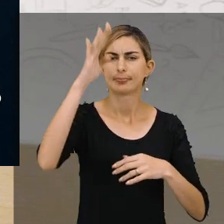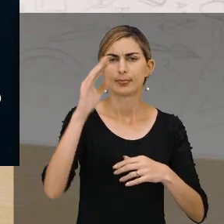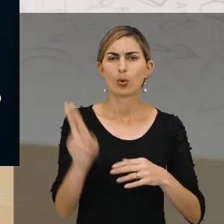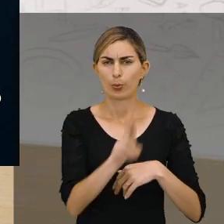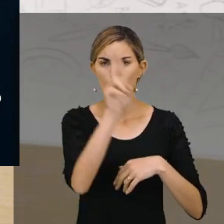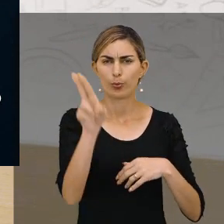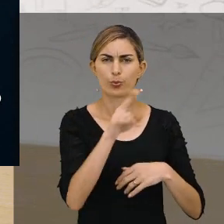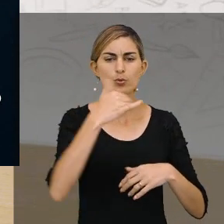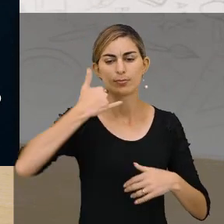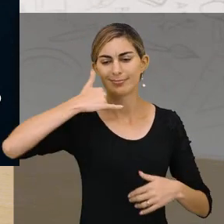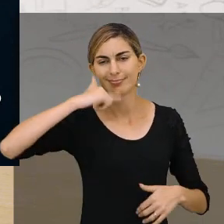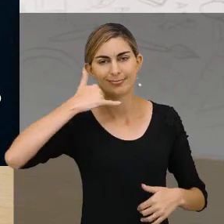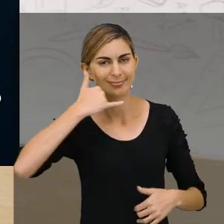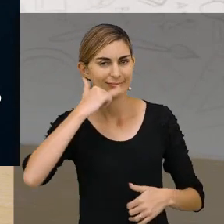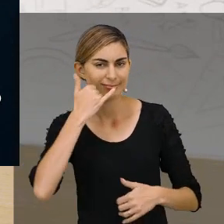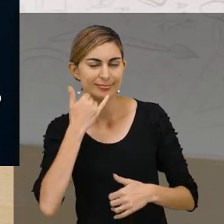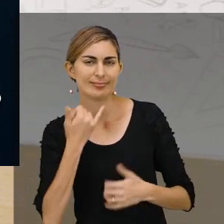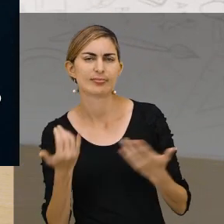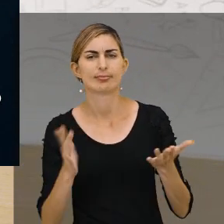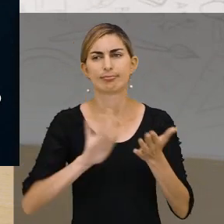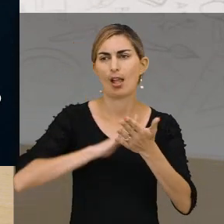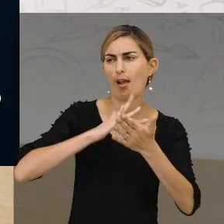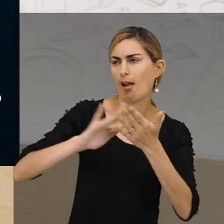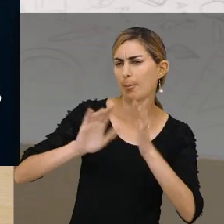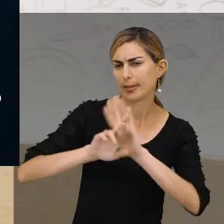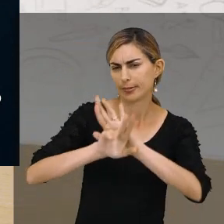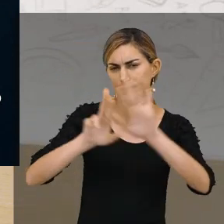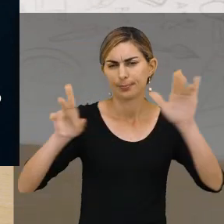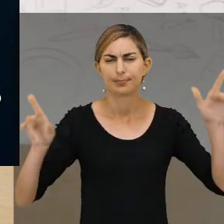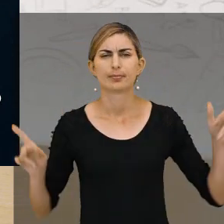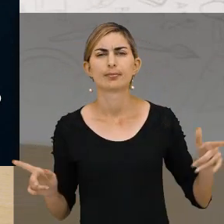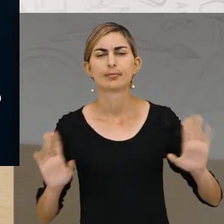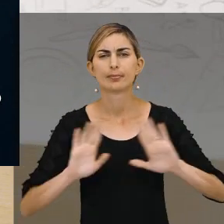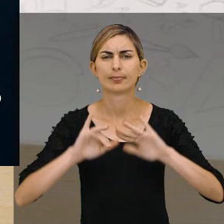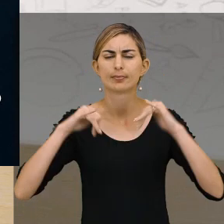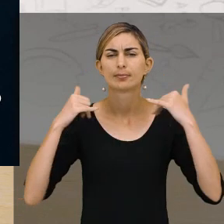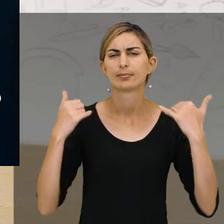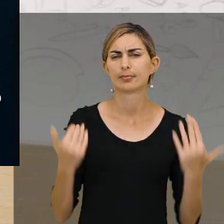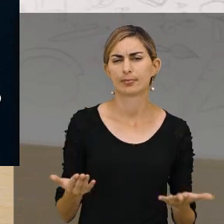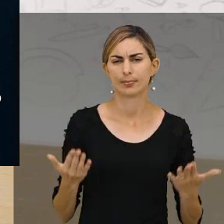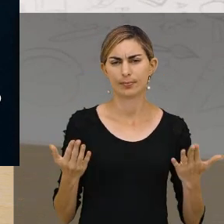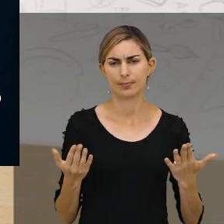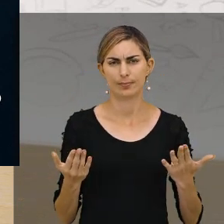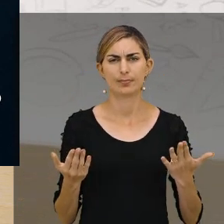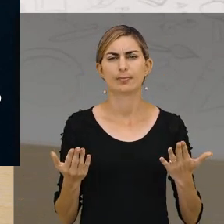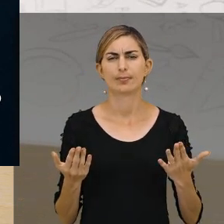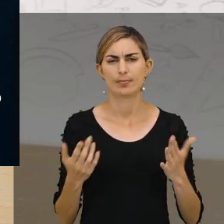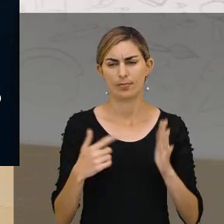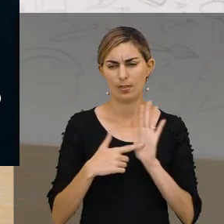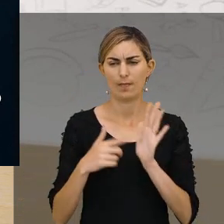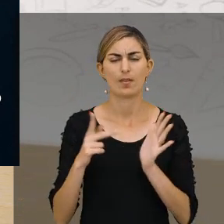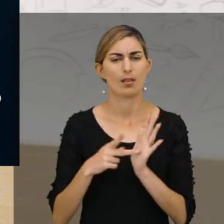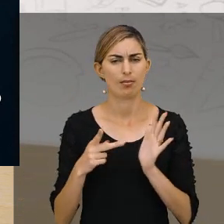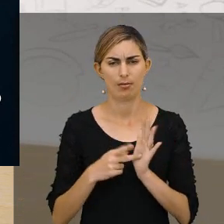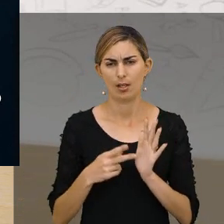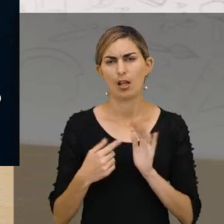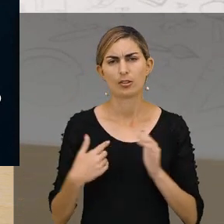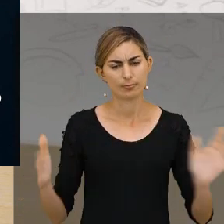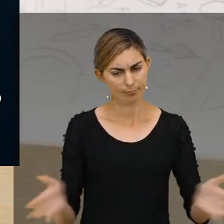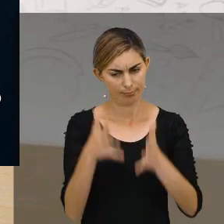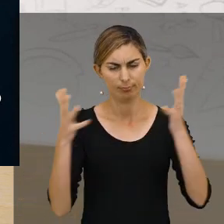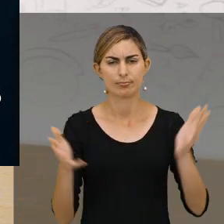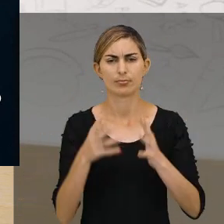principalmente com os usos de smartphones, tablets, etc. Então, na verdade,